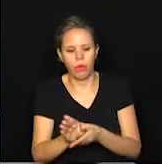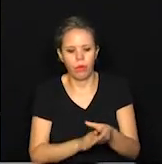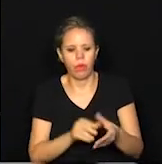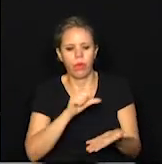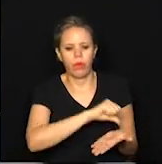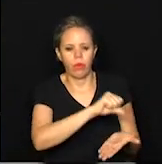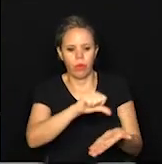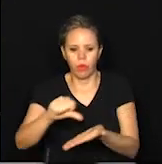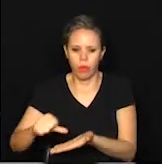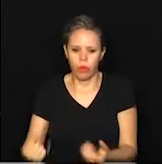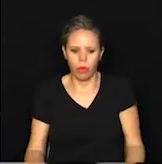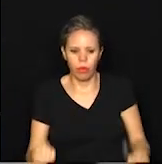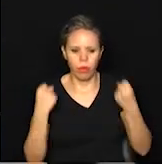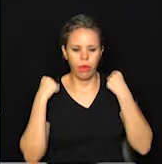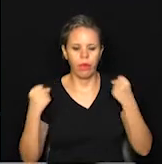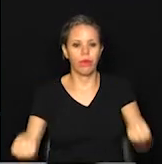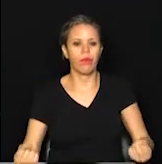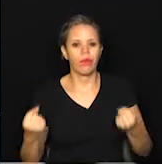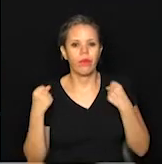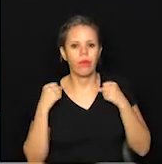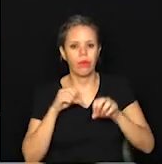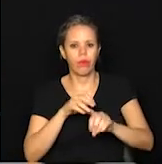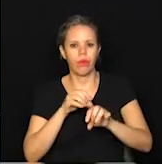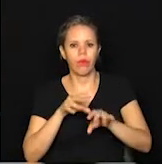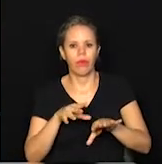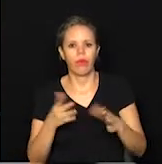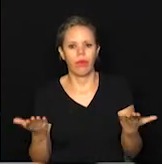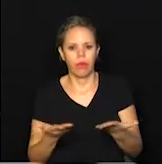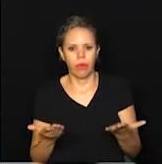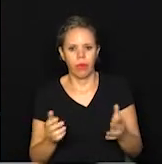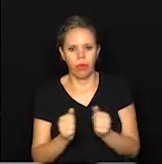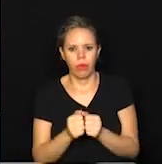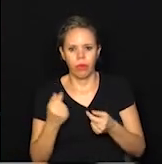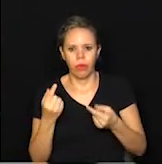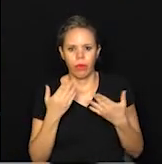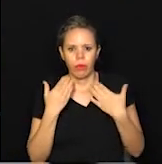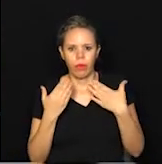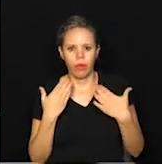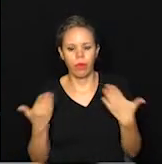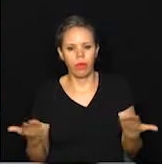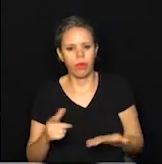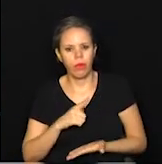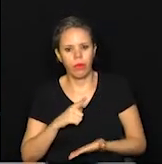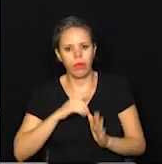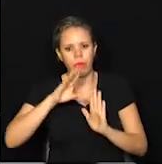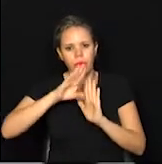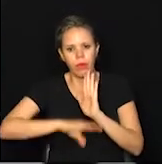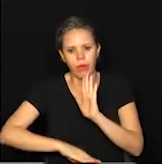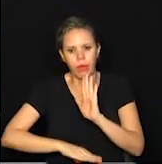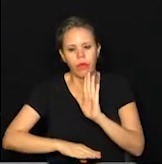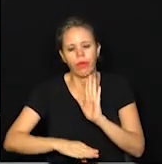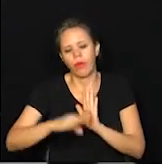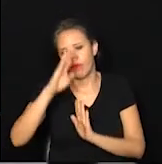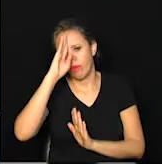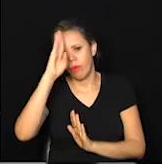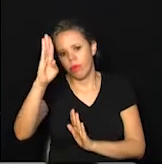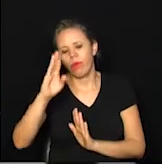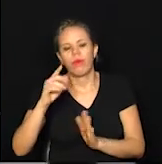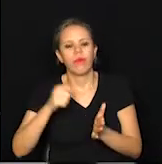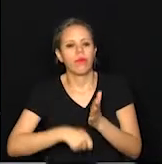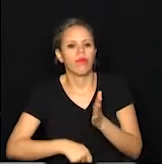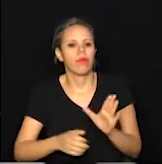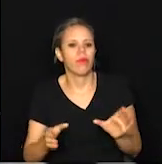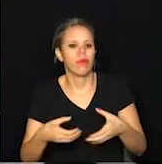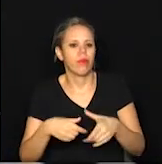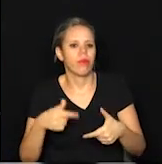Educação Física, que também está aqui conosco para o nosso debate. Nós temos hoje aqui uma pauta, a pauta principal da comissão é